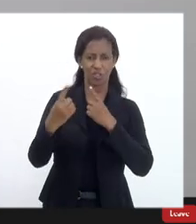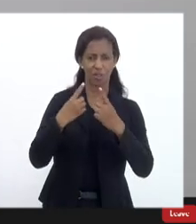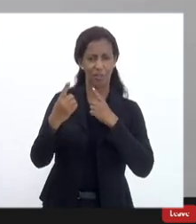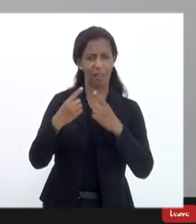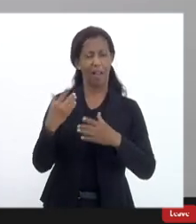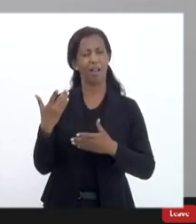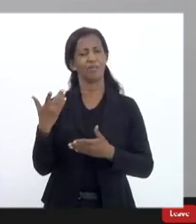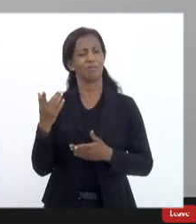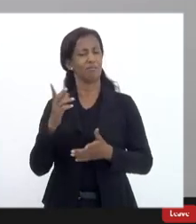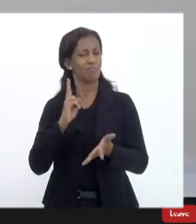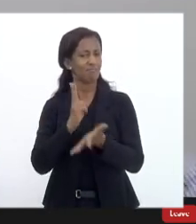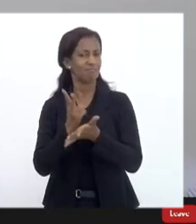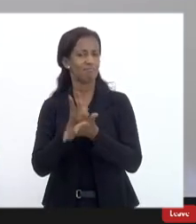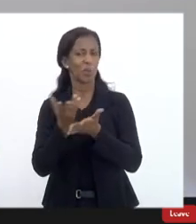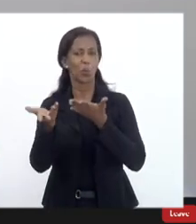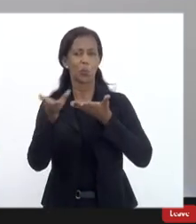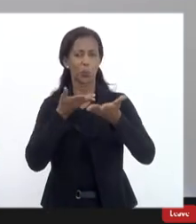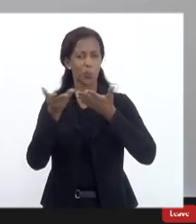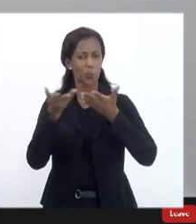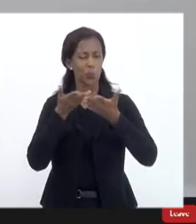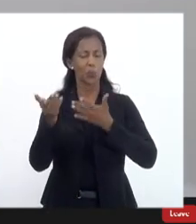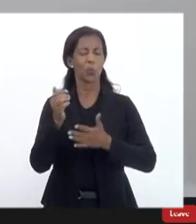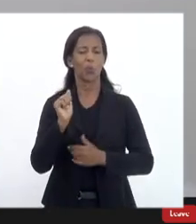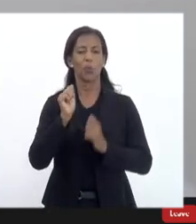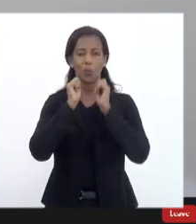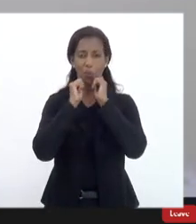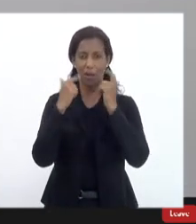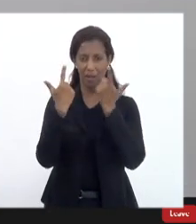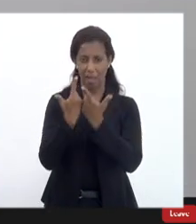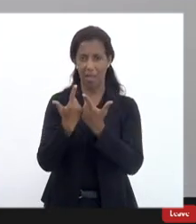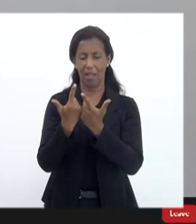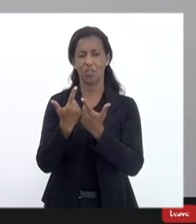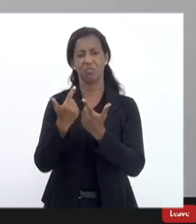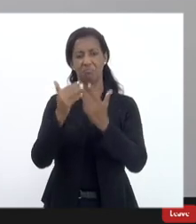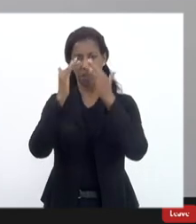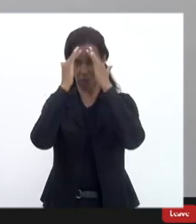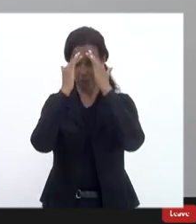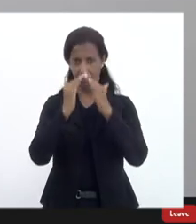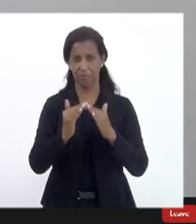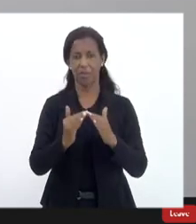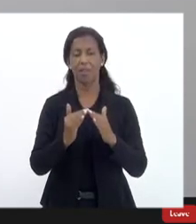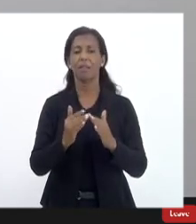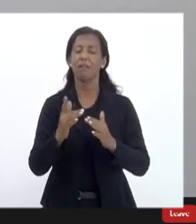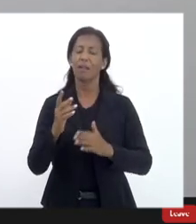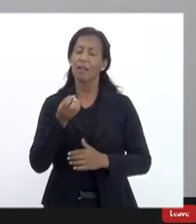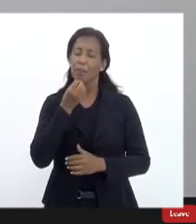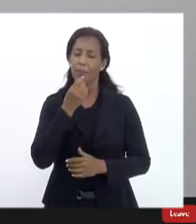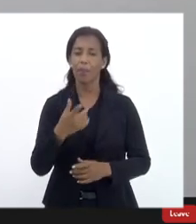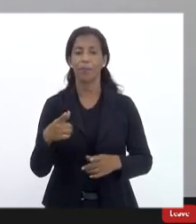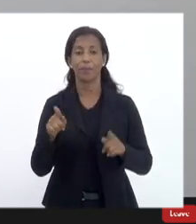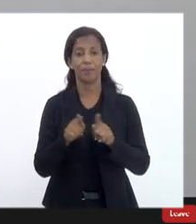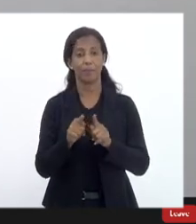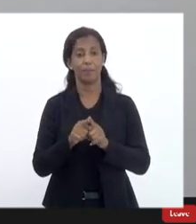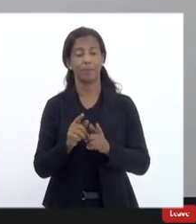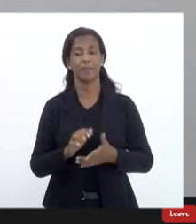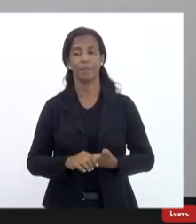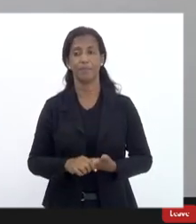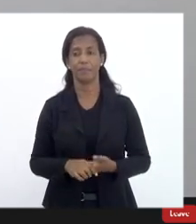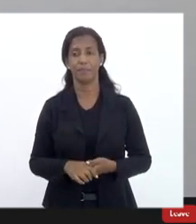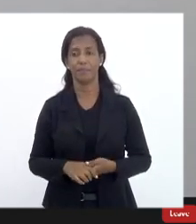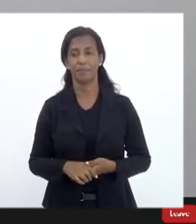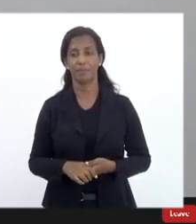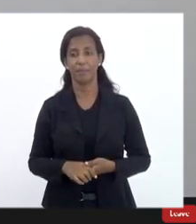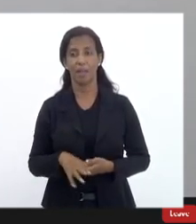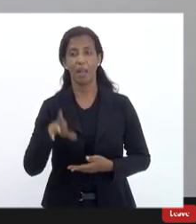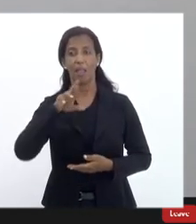frequentemente com a LERJ, tem atendido as demandas, enfim, é importante ressaltar. E também quero ressaltar,